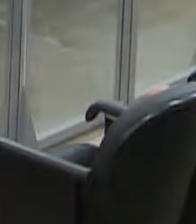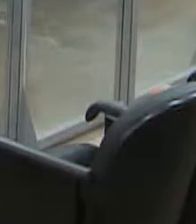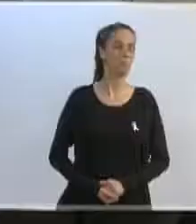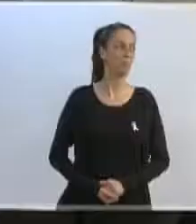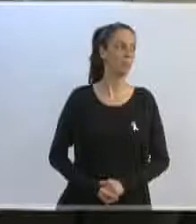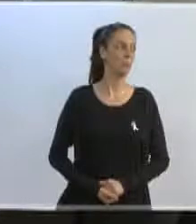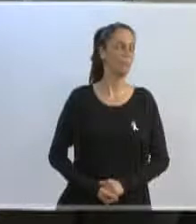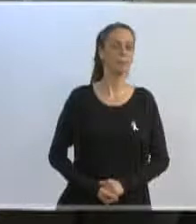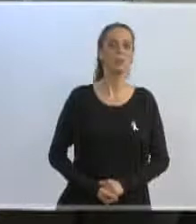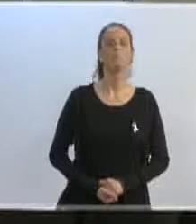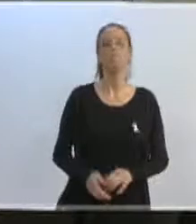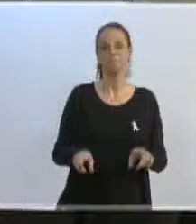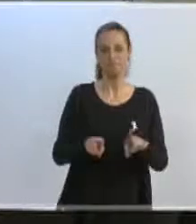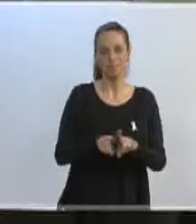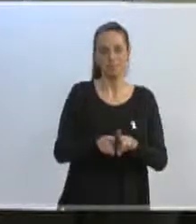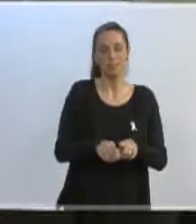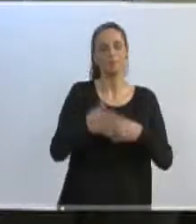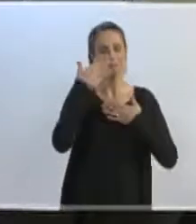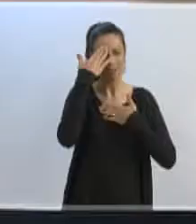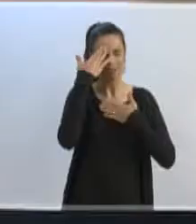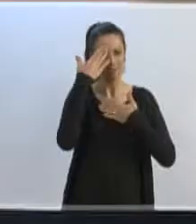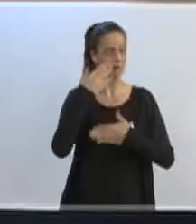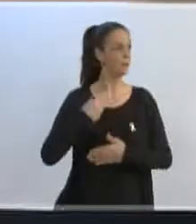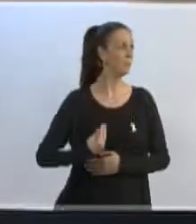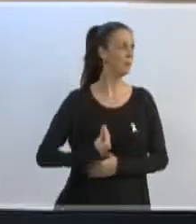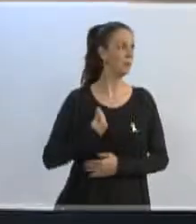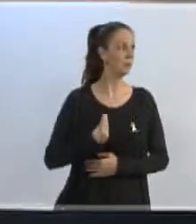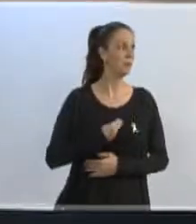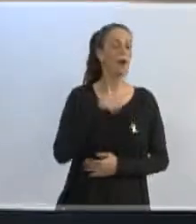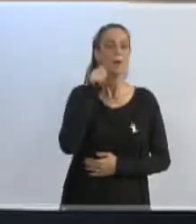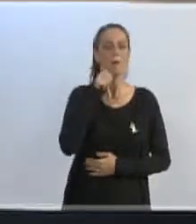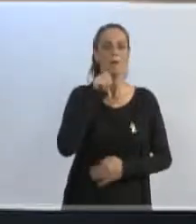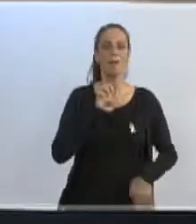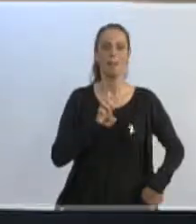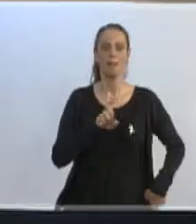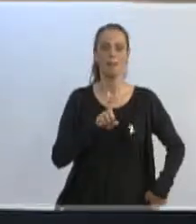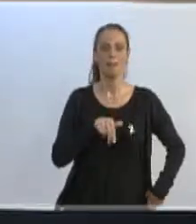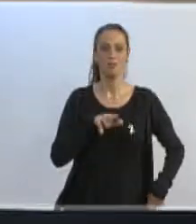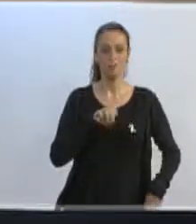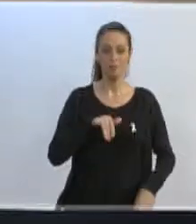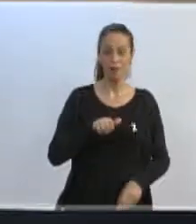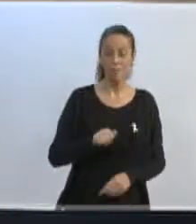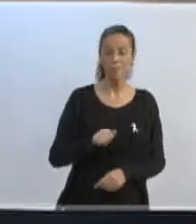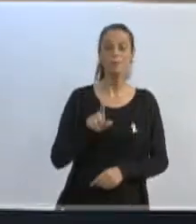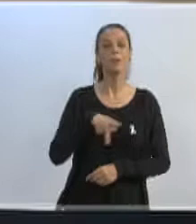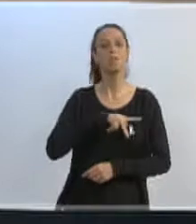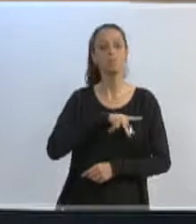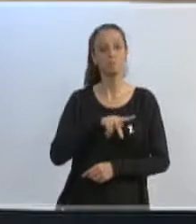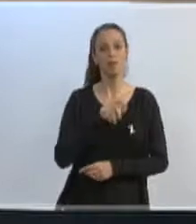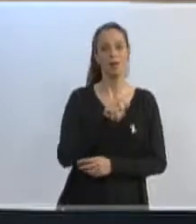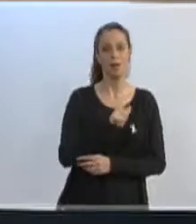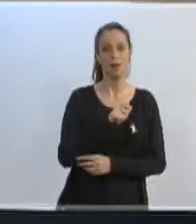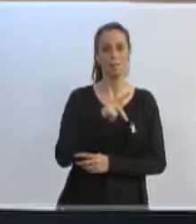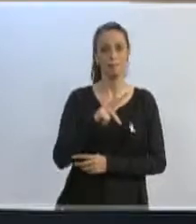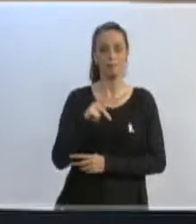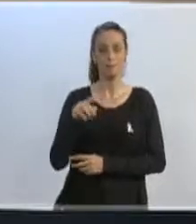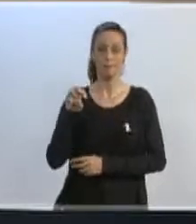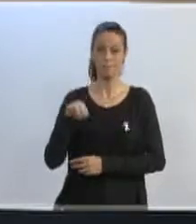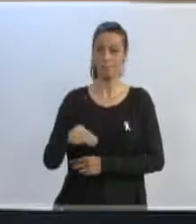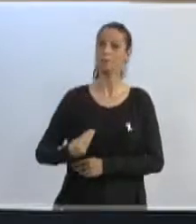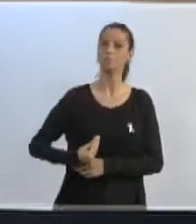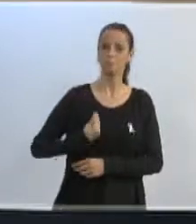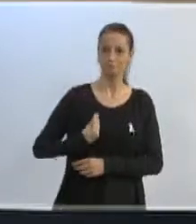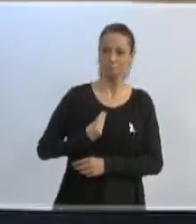Eu gostaria de citar e agradecer também a presença da Edna, presidente da APPM, que se faz presente